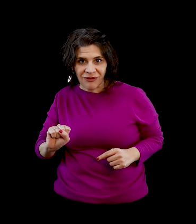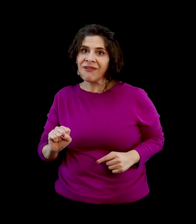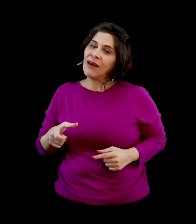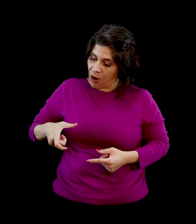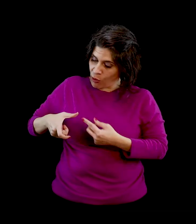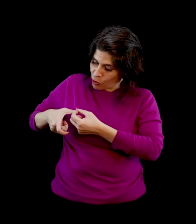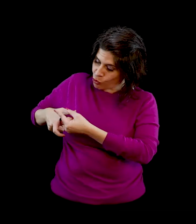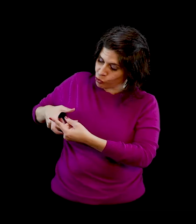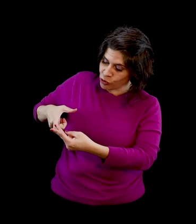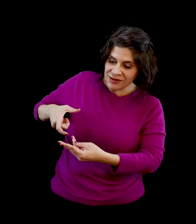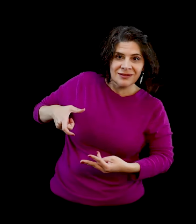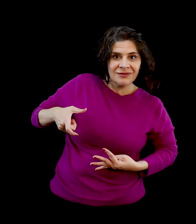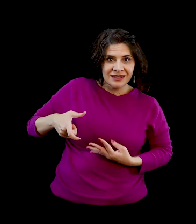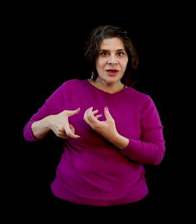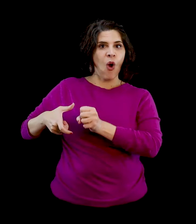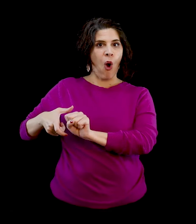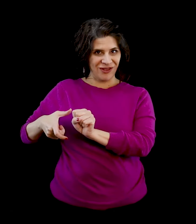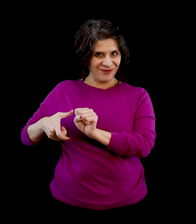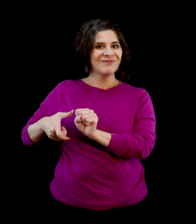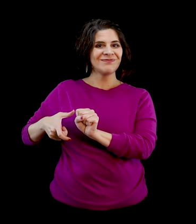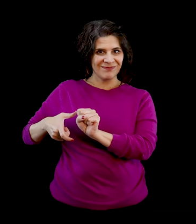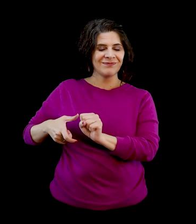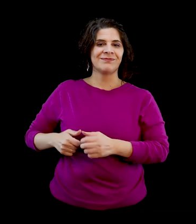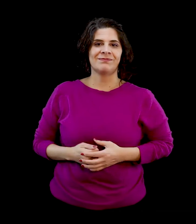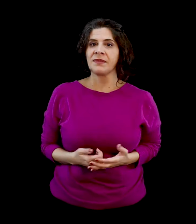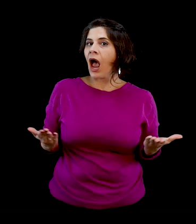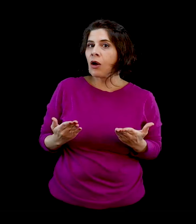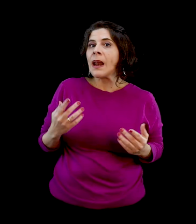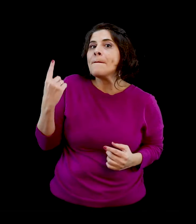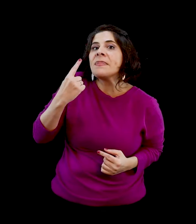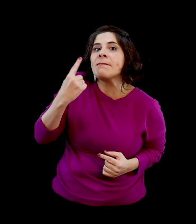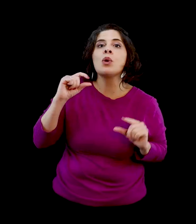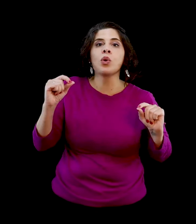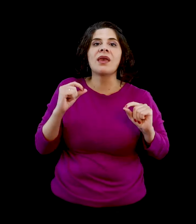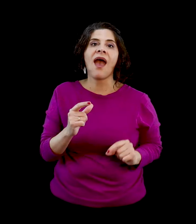certo? Então a primeira coisa que eu vou fazer é a água.